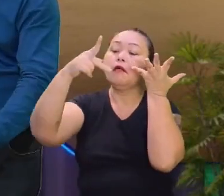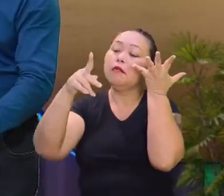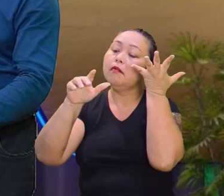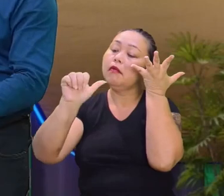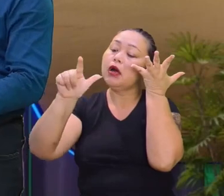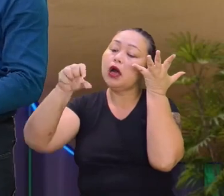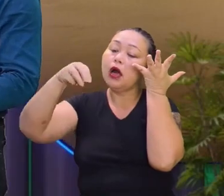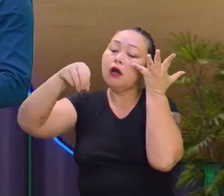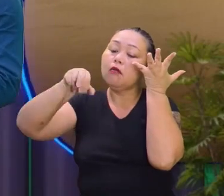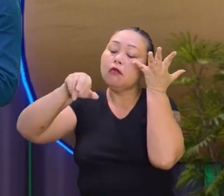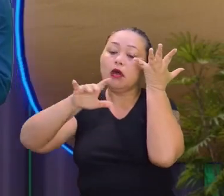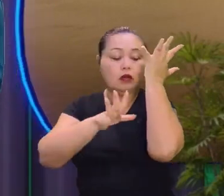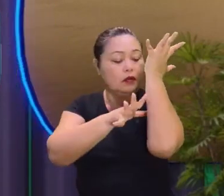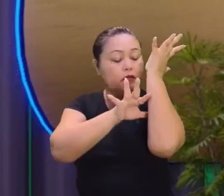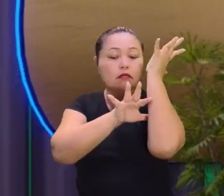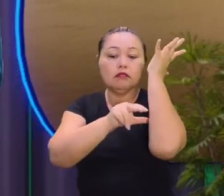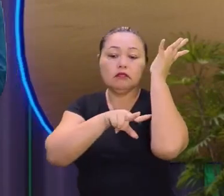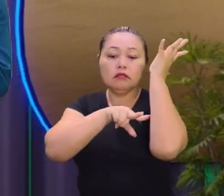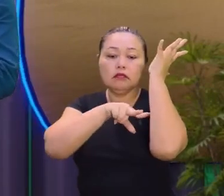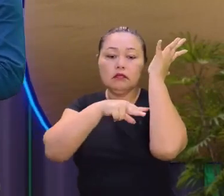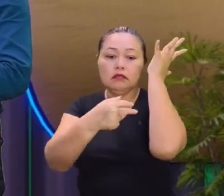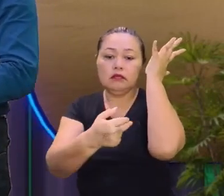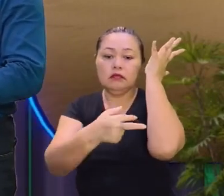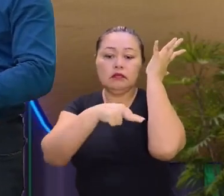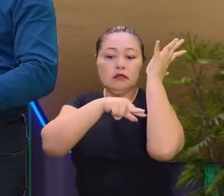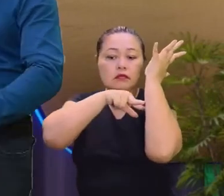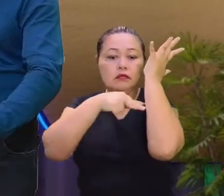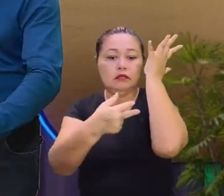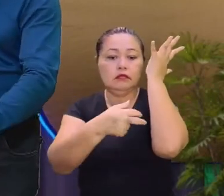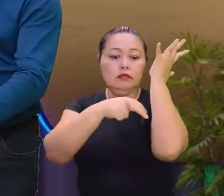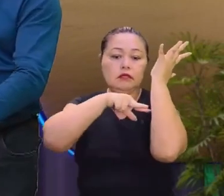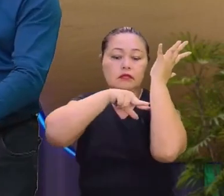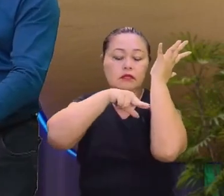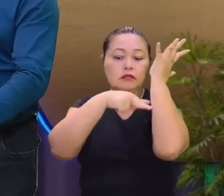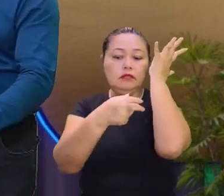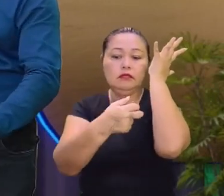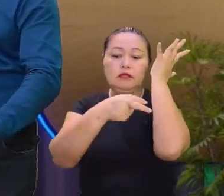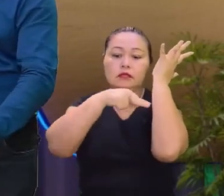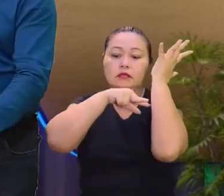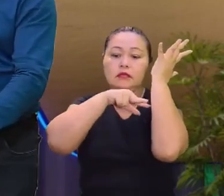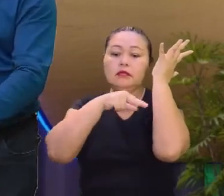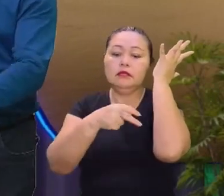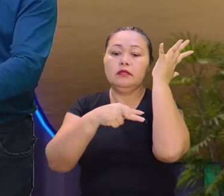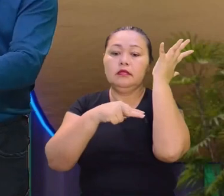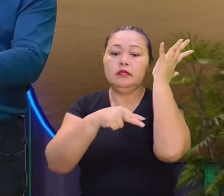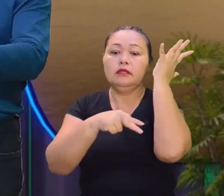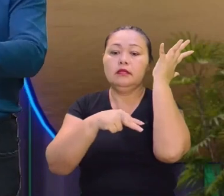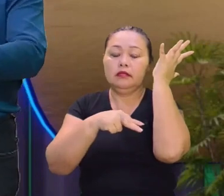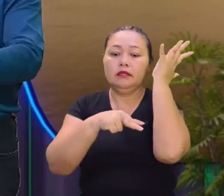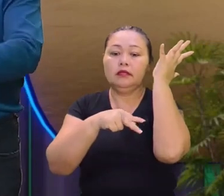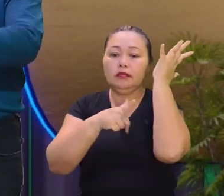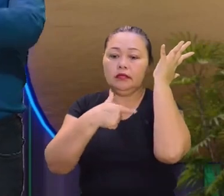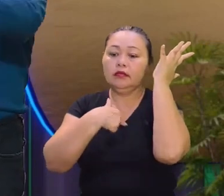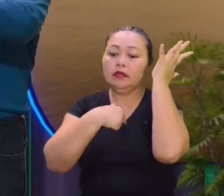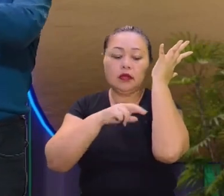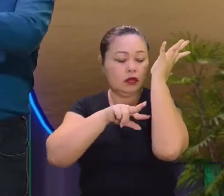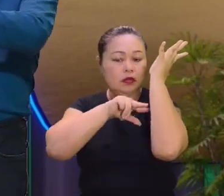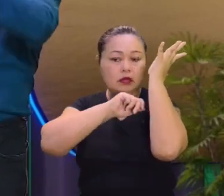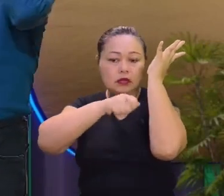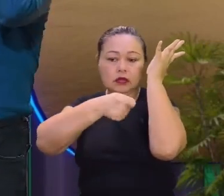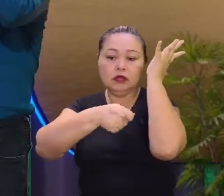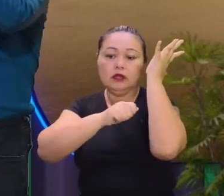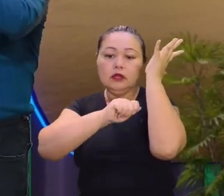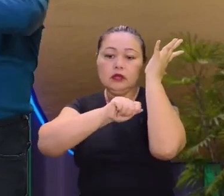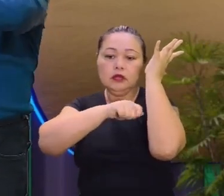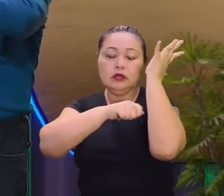pecônia. Sabe o que é uma pecônia? Sei. Pois é. Que negócio De cipó, né, coloca feito de envira, corta